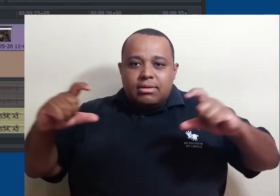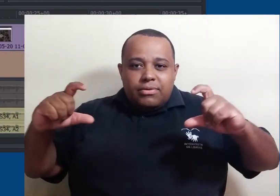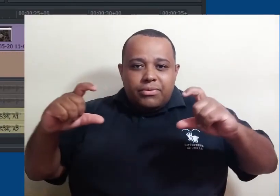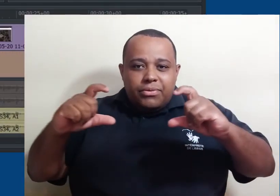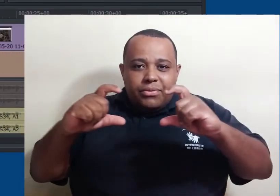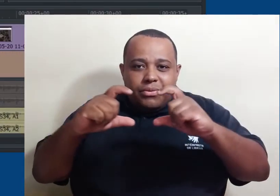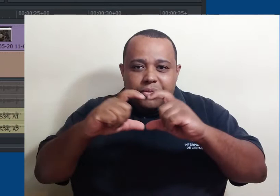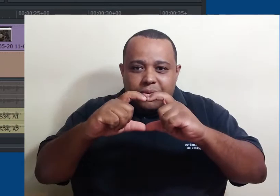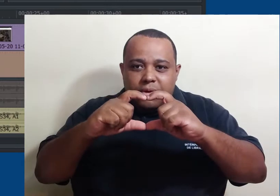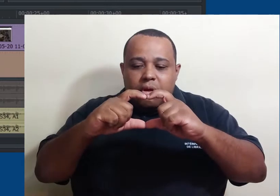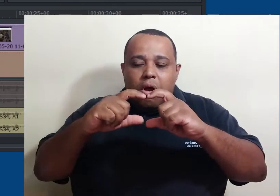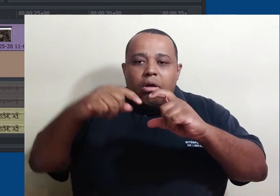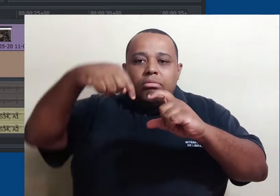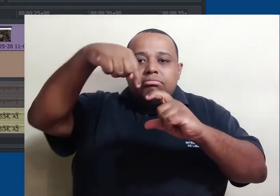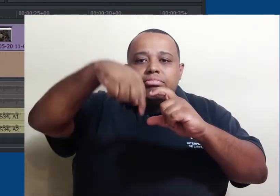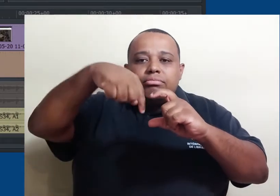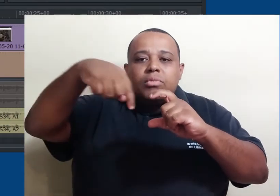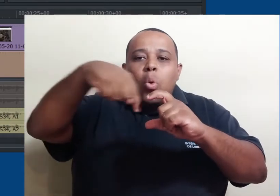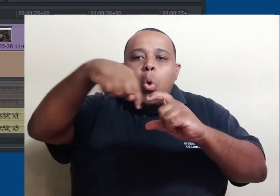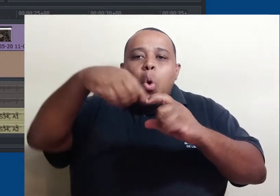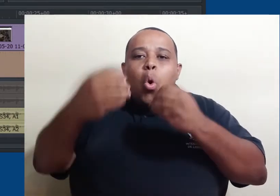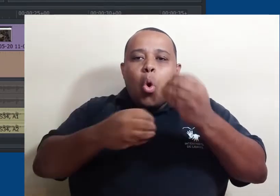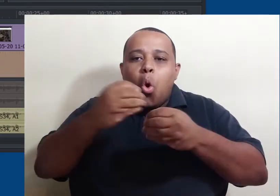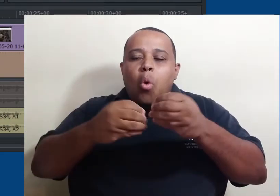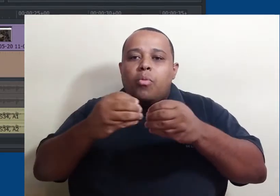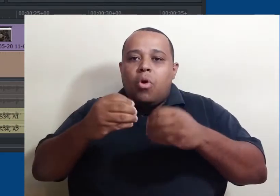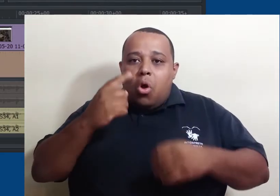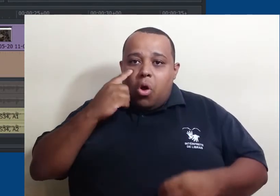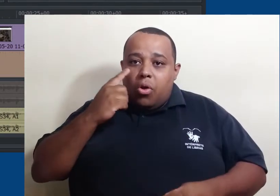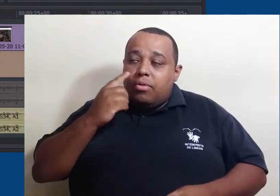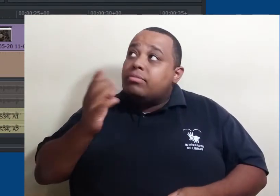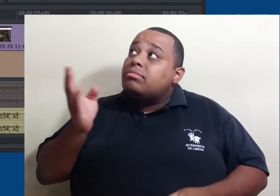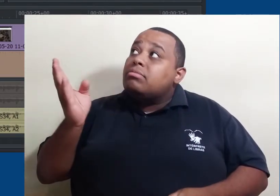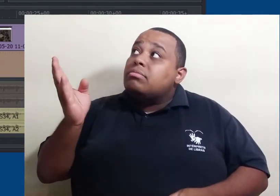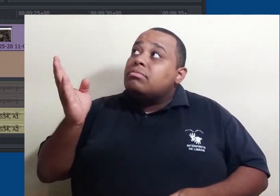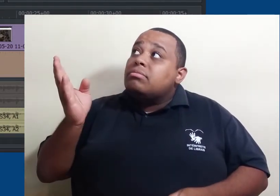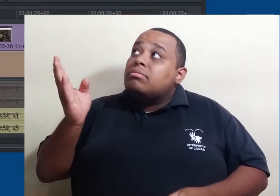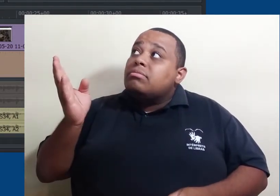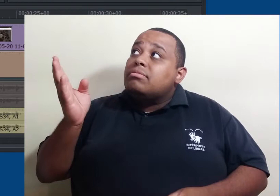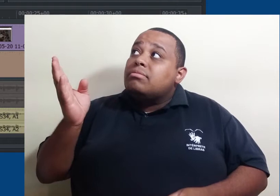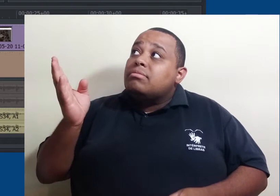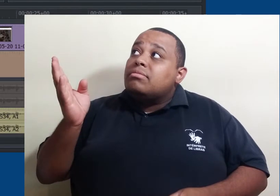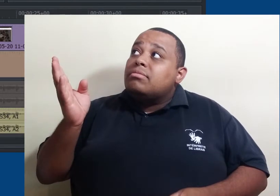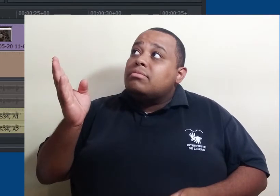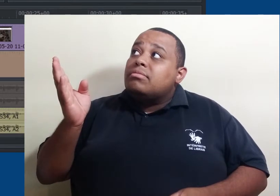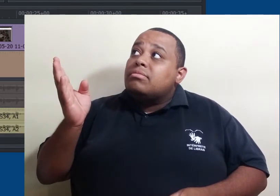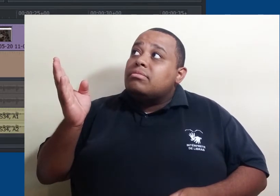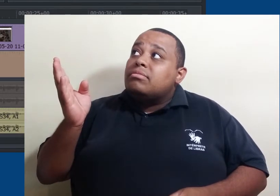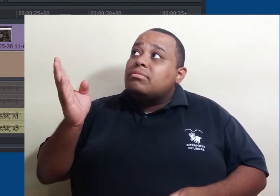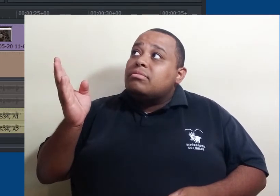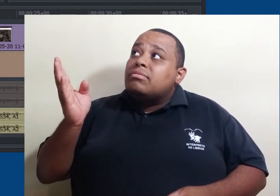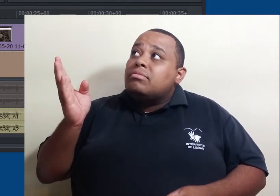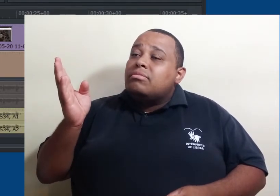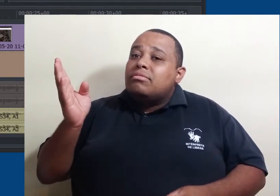cá, e a gente vai fazer a transição entre esses dois clipes aqui. A gente pode fazer a mesma coisa. Tanto aparecer o Hzinho aqui, usar transições, Dissolve e